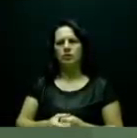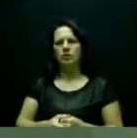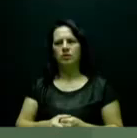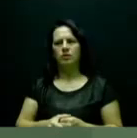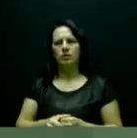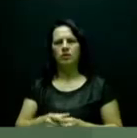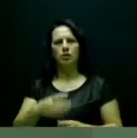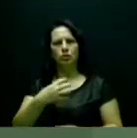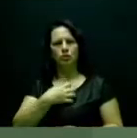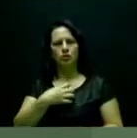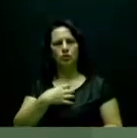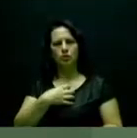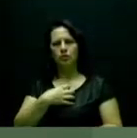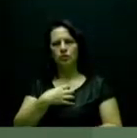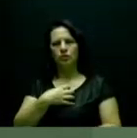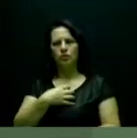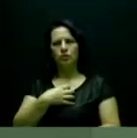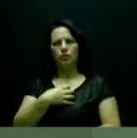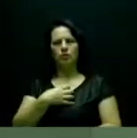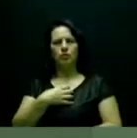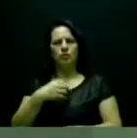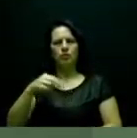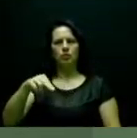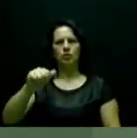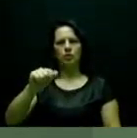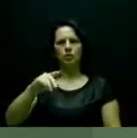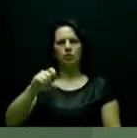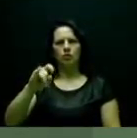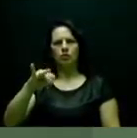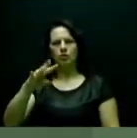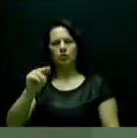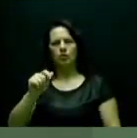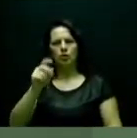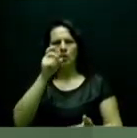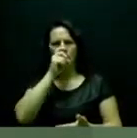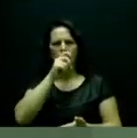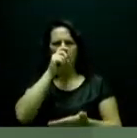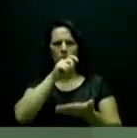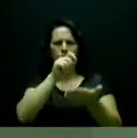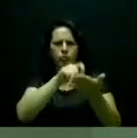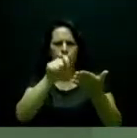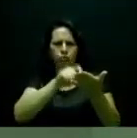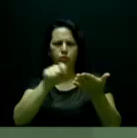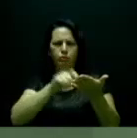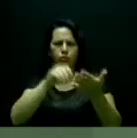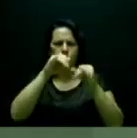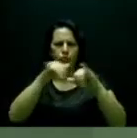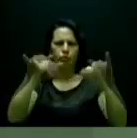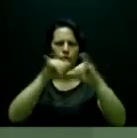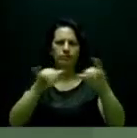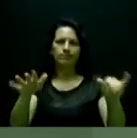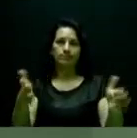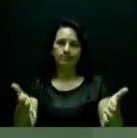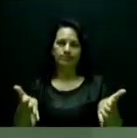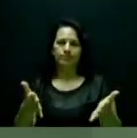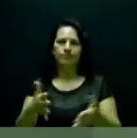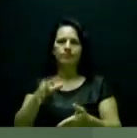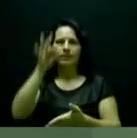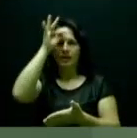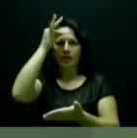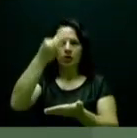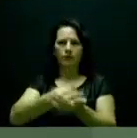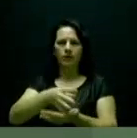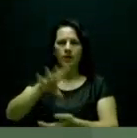Essa é a tática, inclusive uma tática nazista, né? Porque uma mentira repetida por diversas vezes acaba se tornando a verdade. Tenho fé em